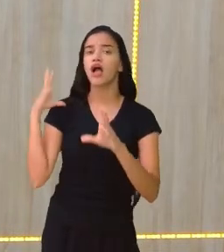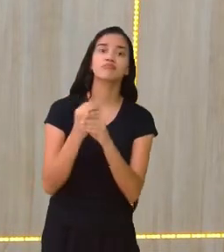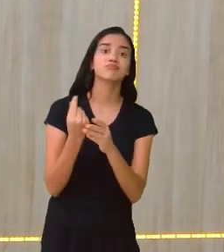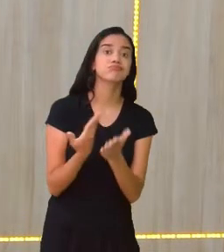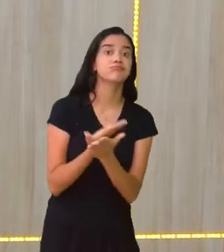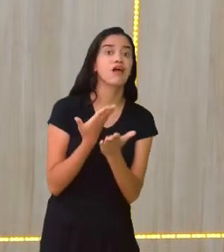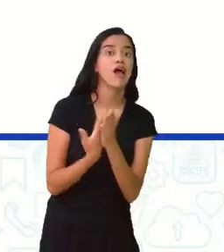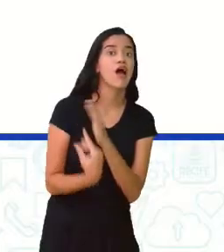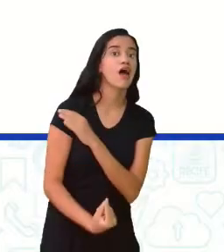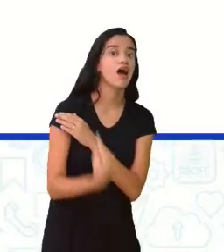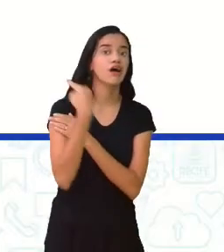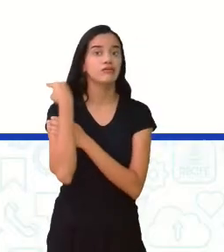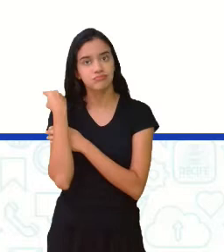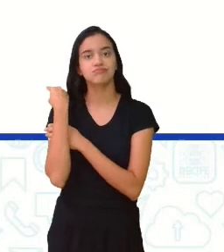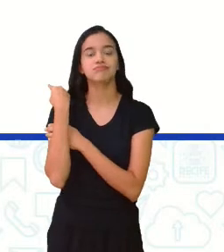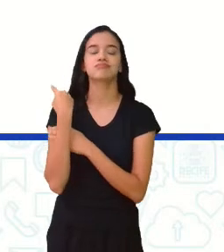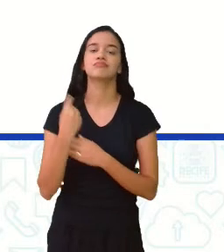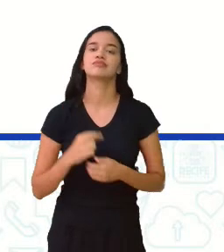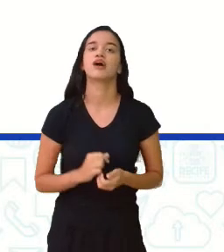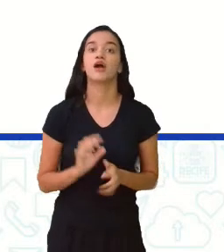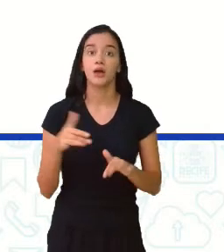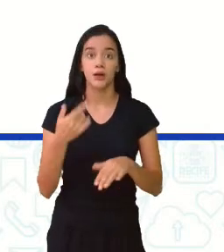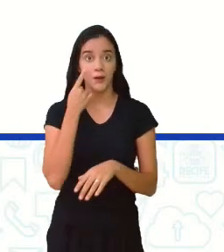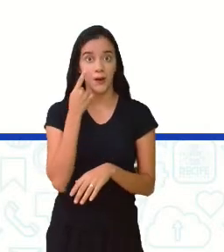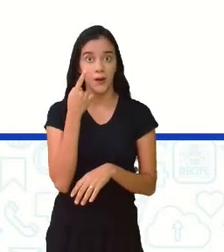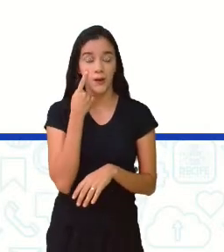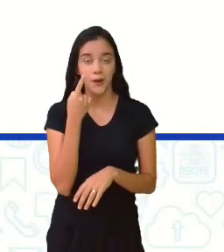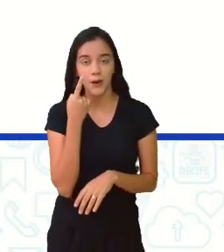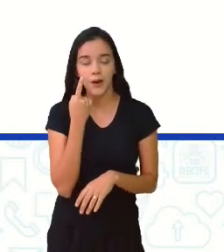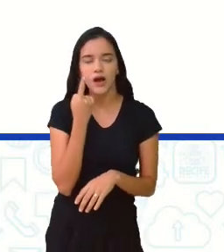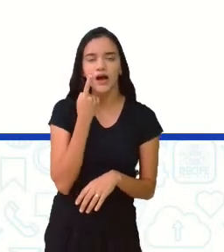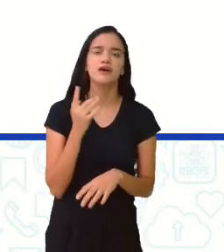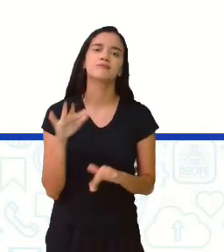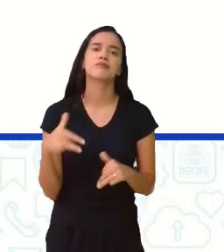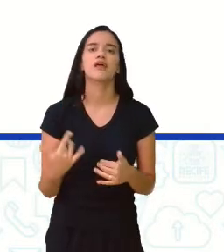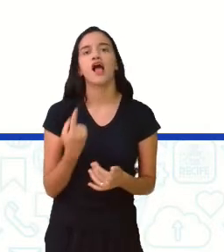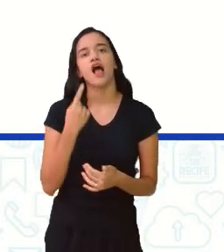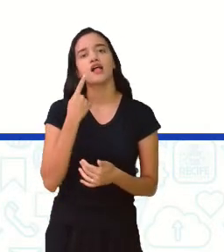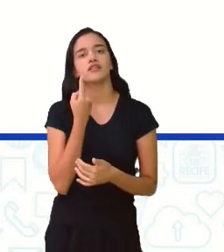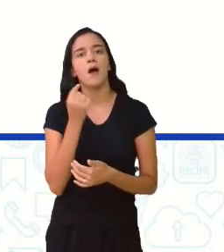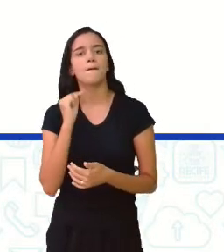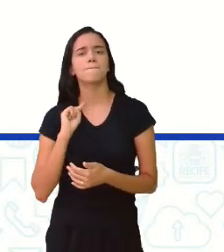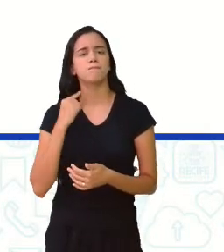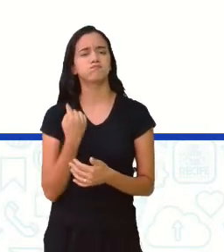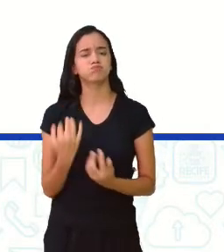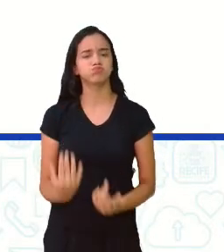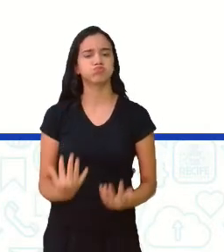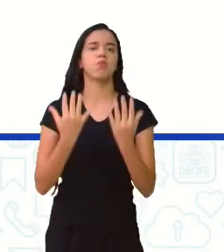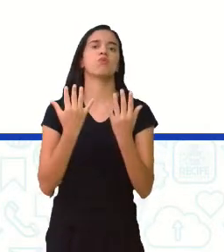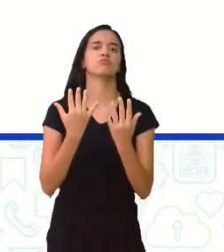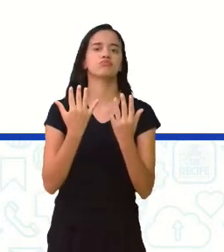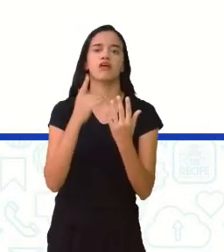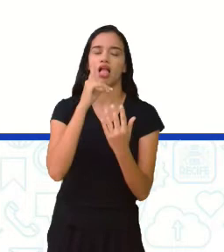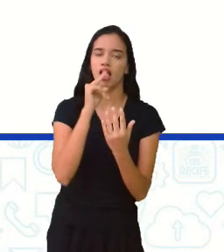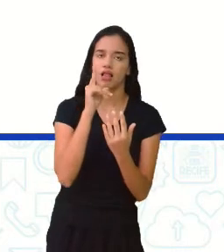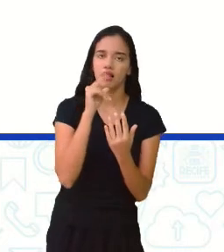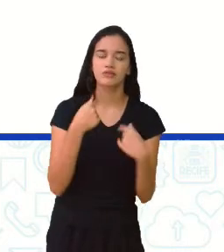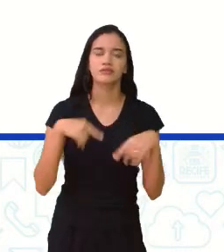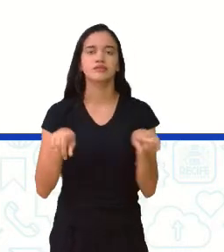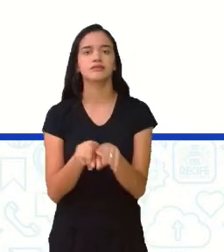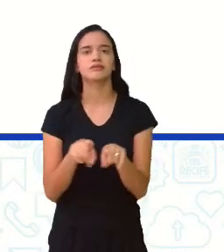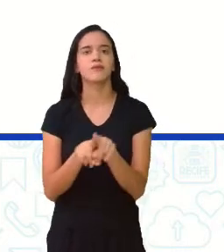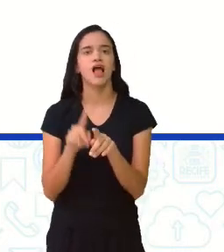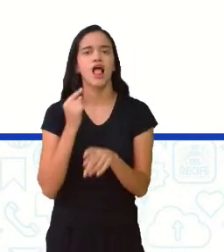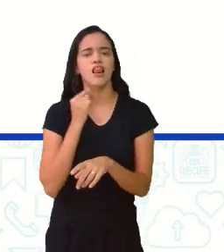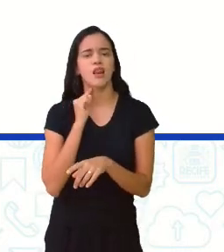aula anterior, não é? Então, ó, causas da poluição hídrica, atividades industriais, lixos